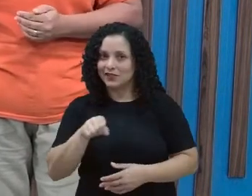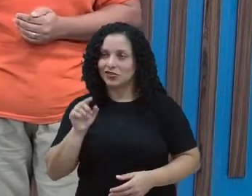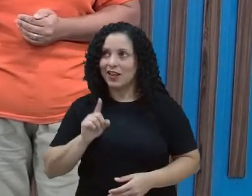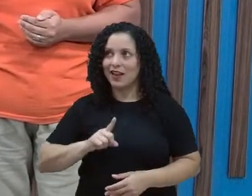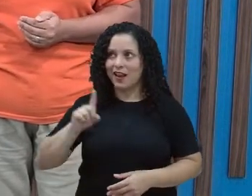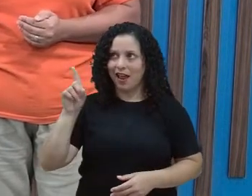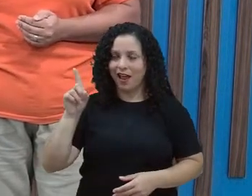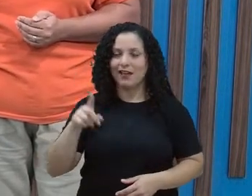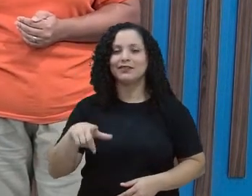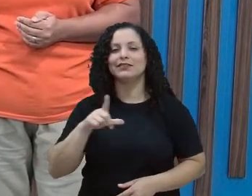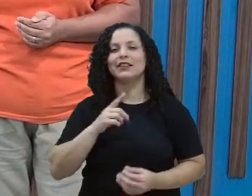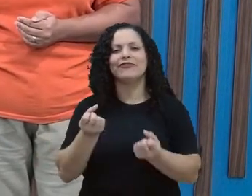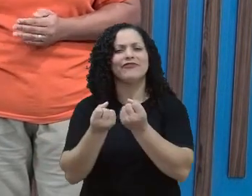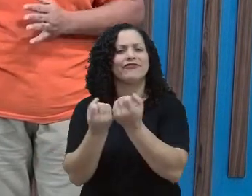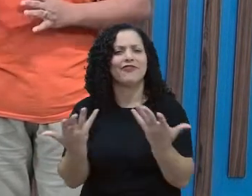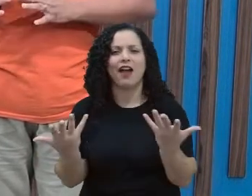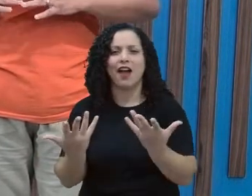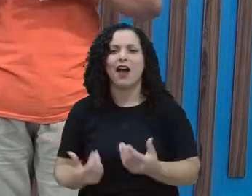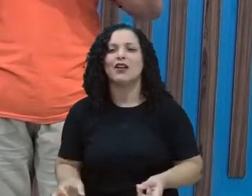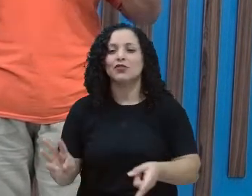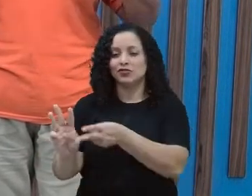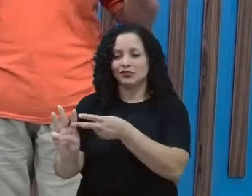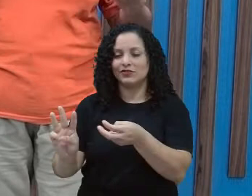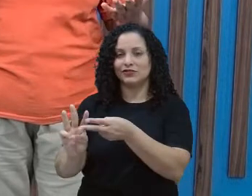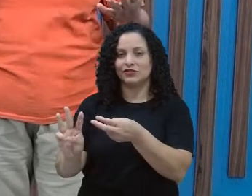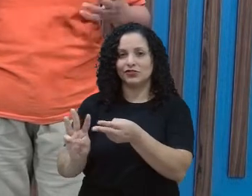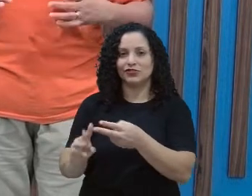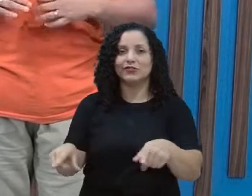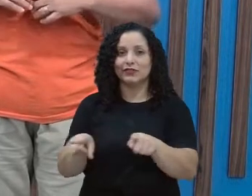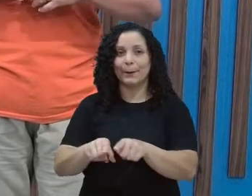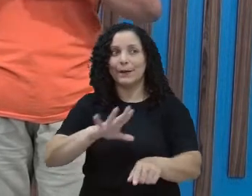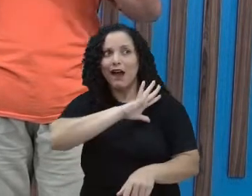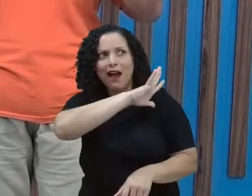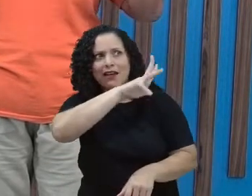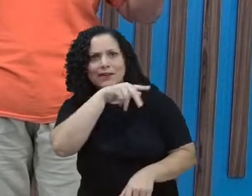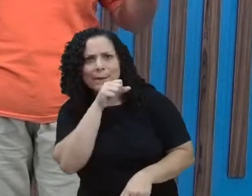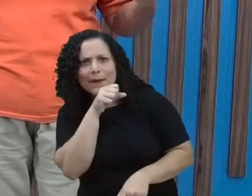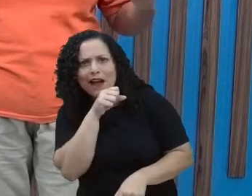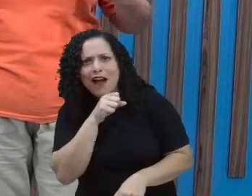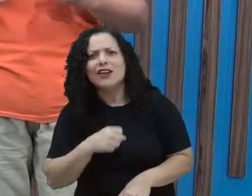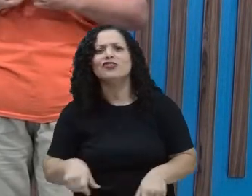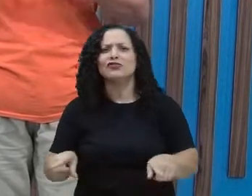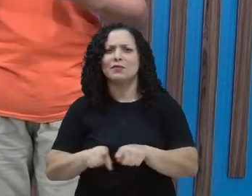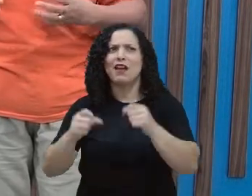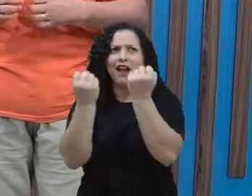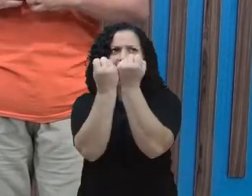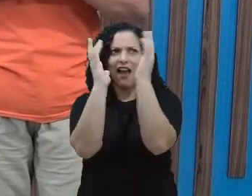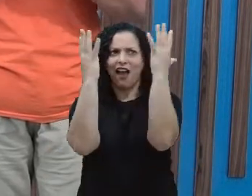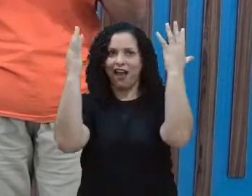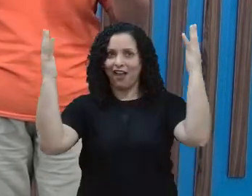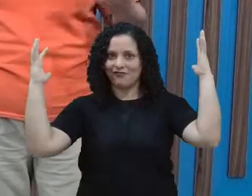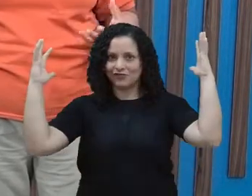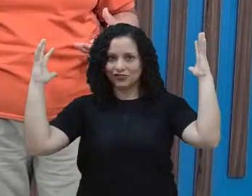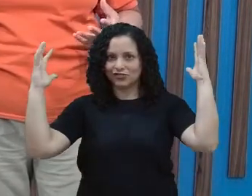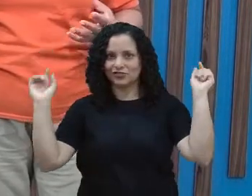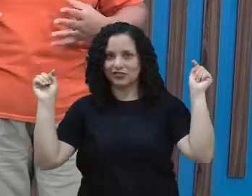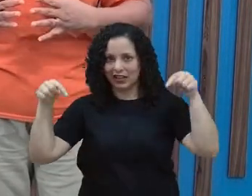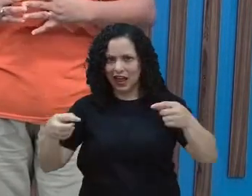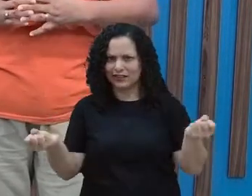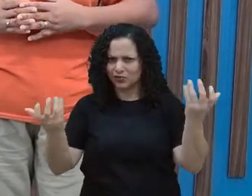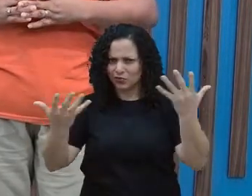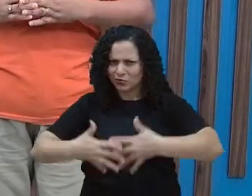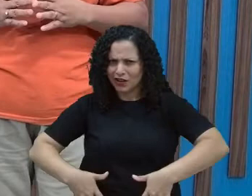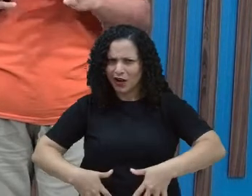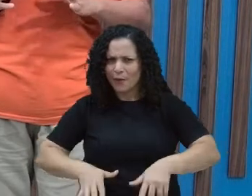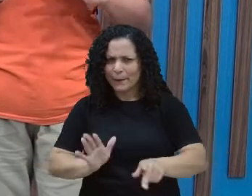moram muitas tribos indígenas. E também muitos animais e muitas árvores vivem lá, né? É o habitat natural. Então, o